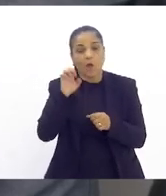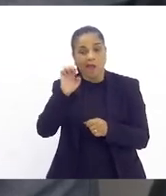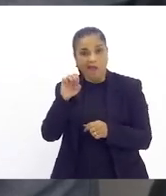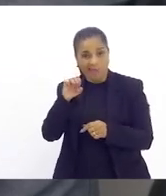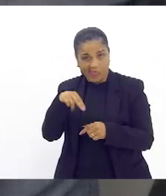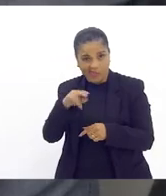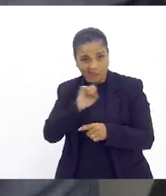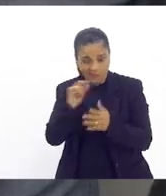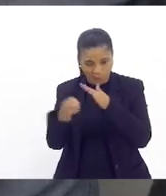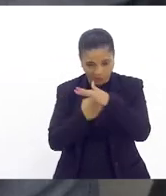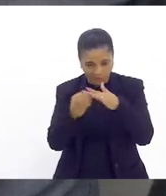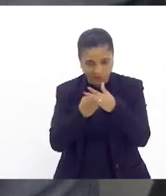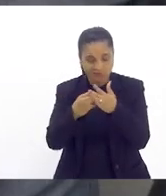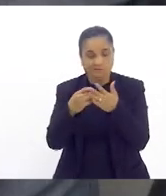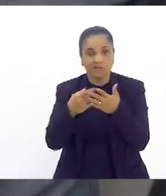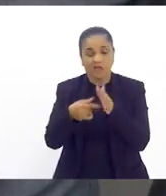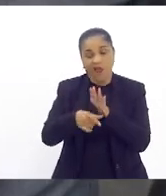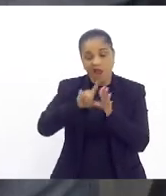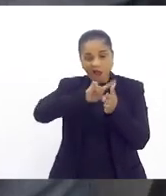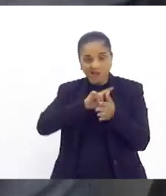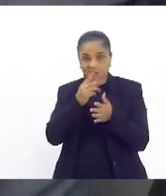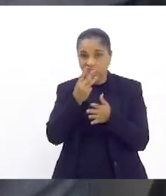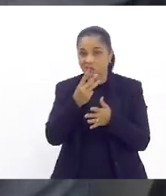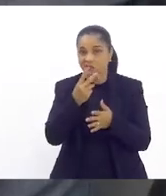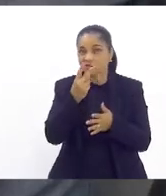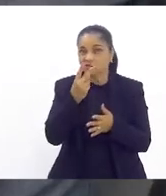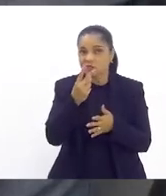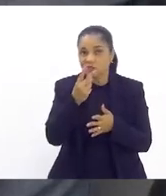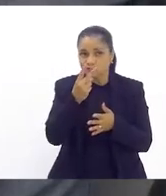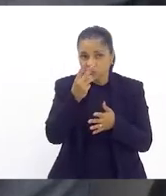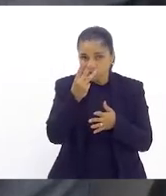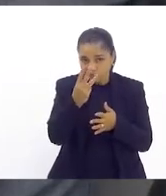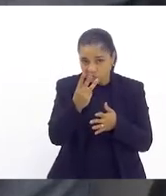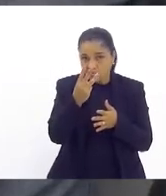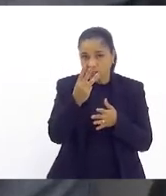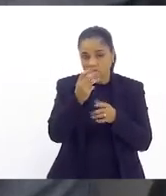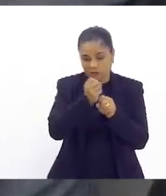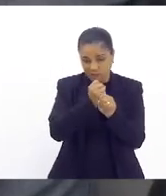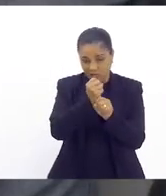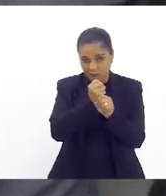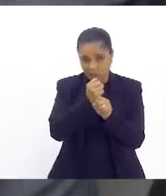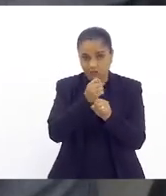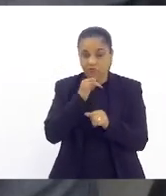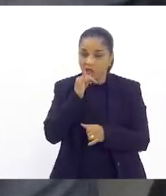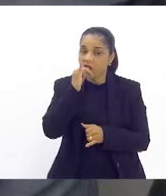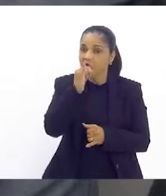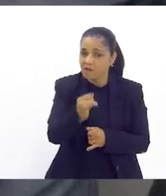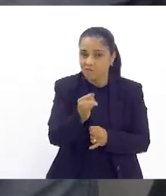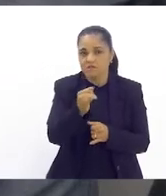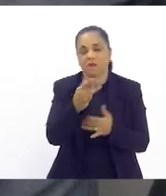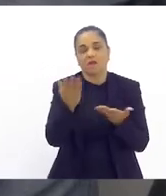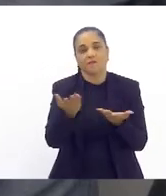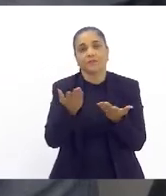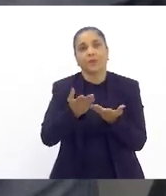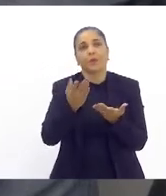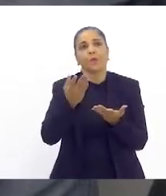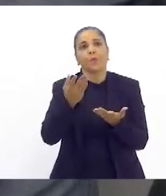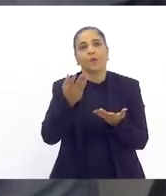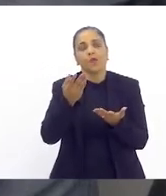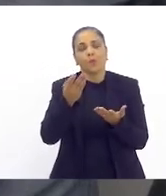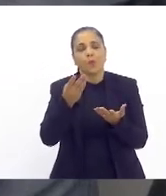dezembro desse ano então muito embora foi colocado aqui pelo Deputado Tande a questão dos desequilíbrio financeiro